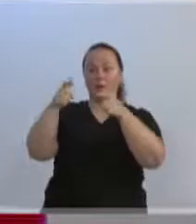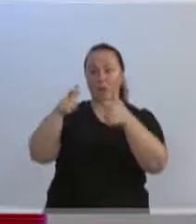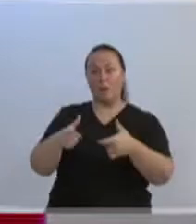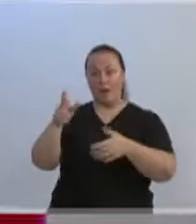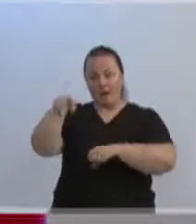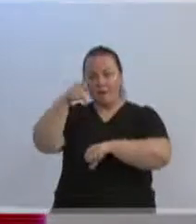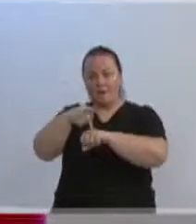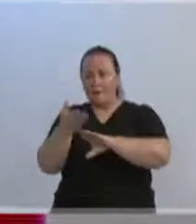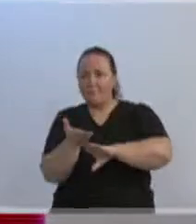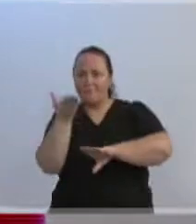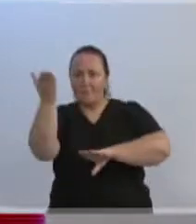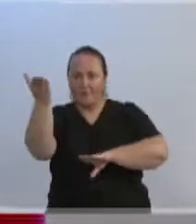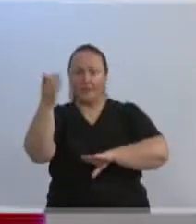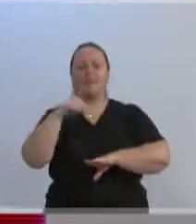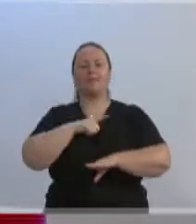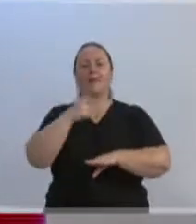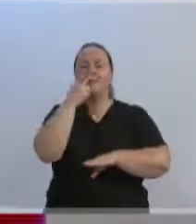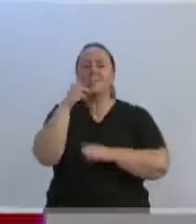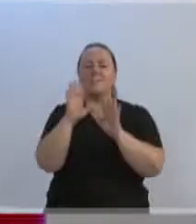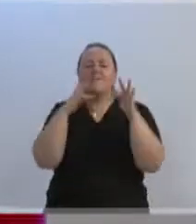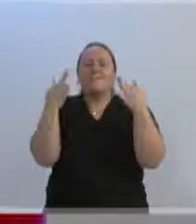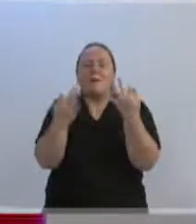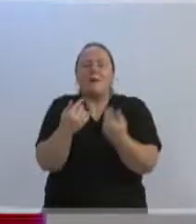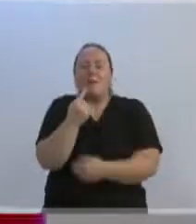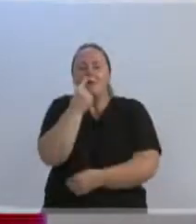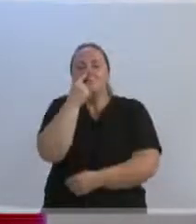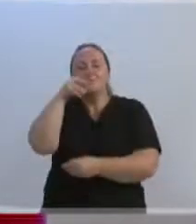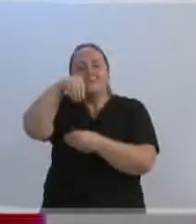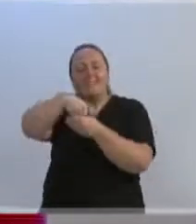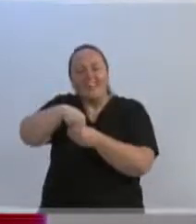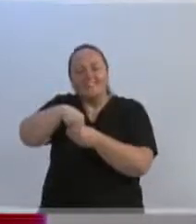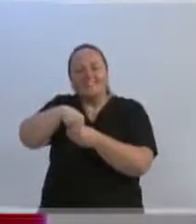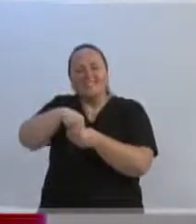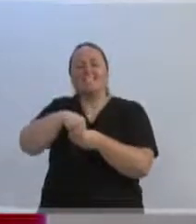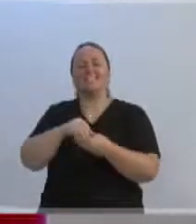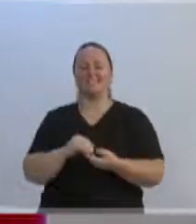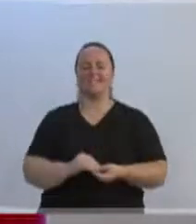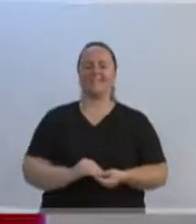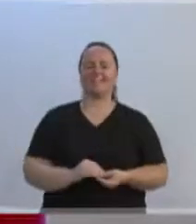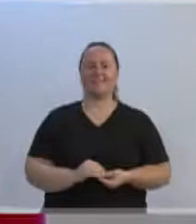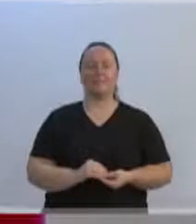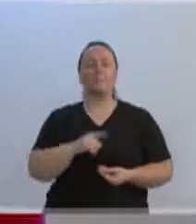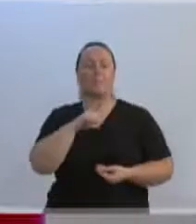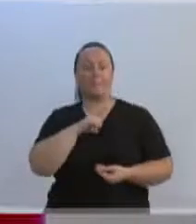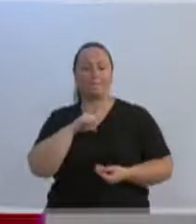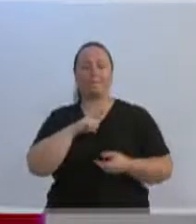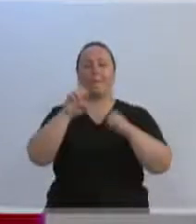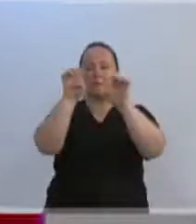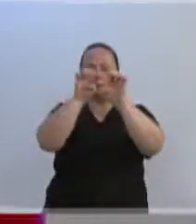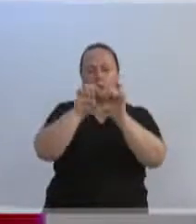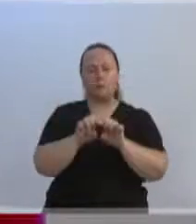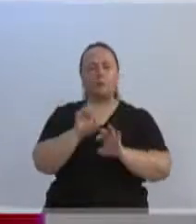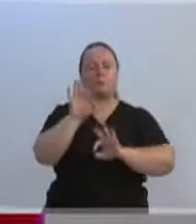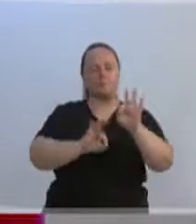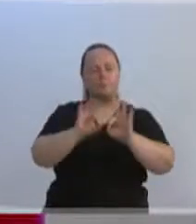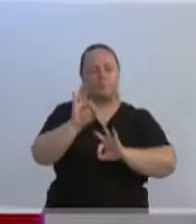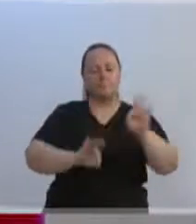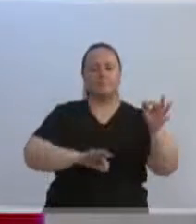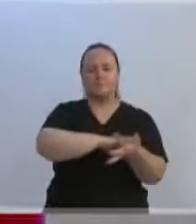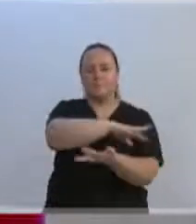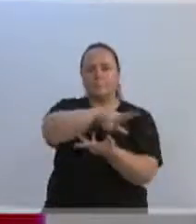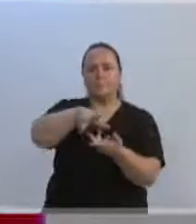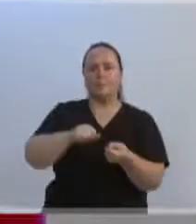que o acolheu tornando se membro desta temos uma estrutura organizada a nível mundial em que damos assistência